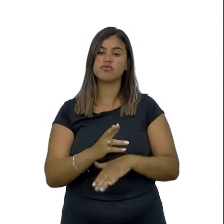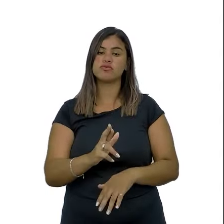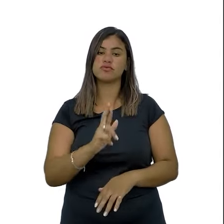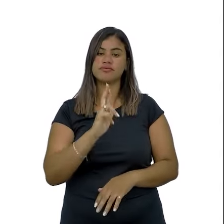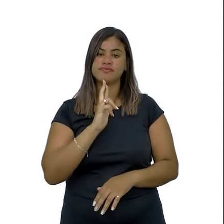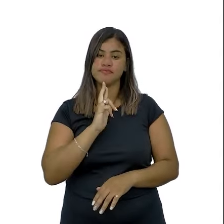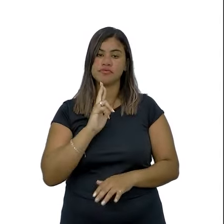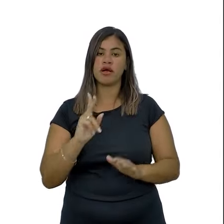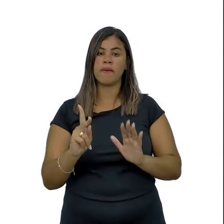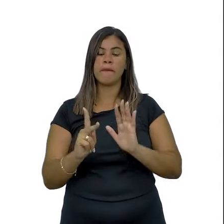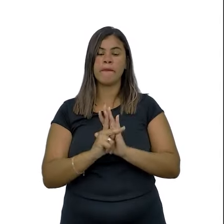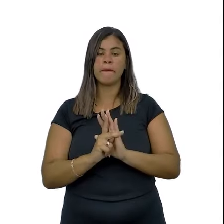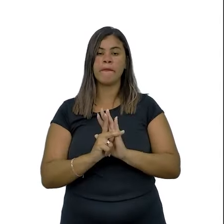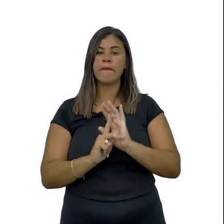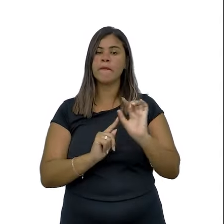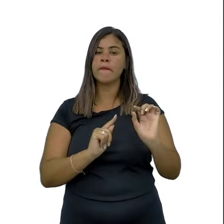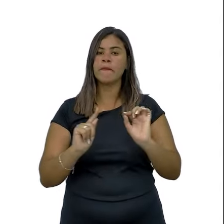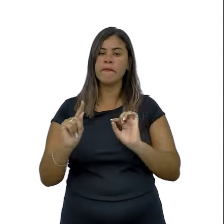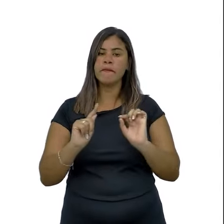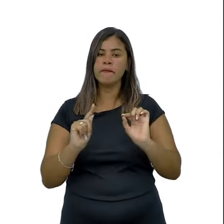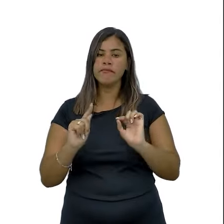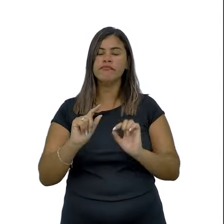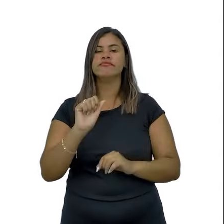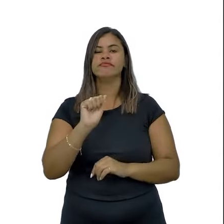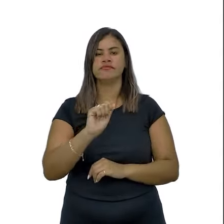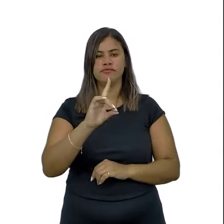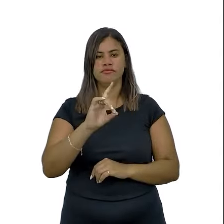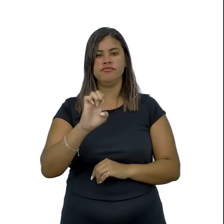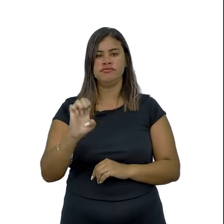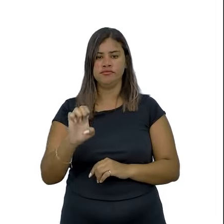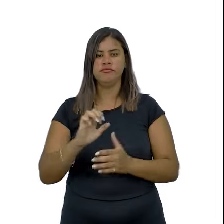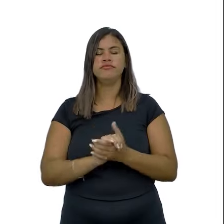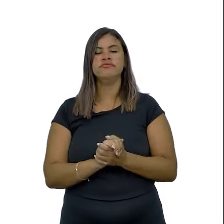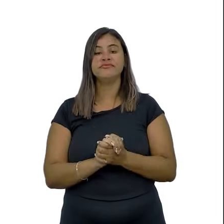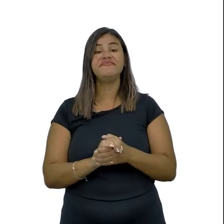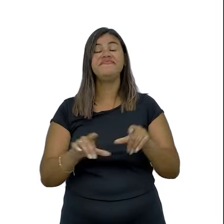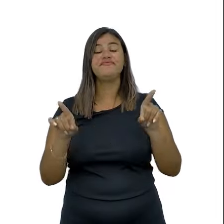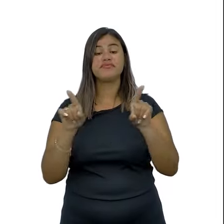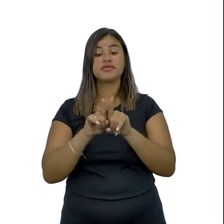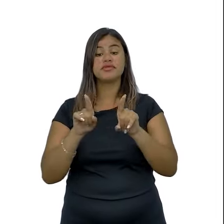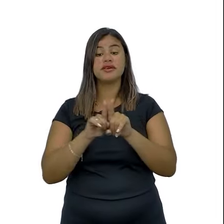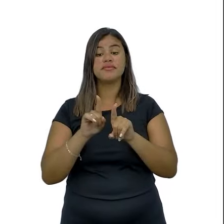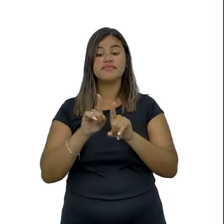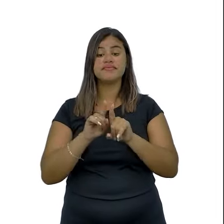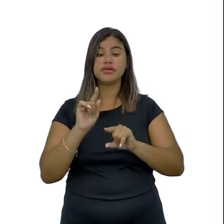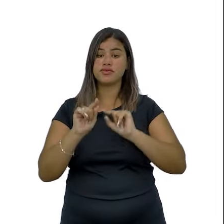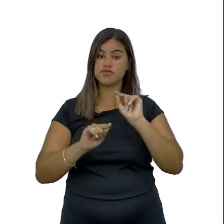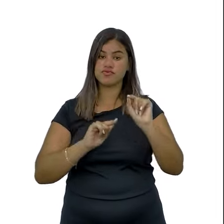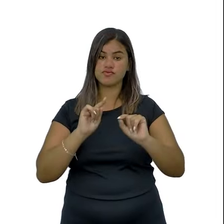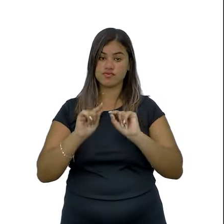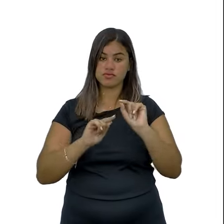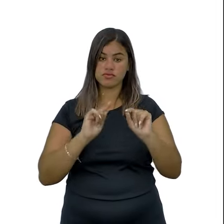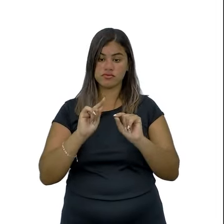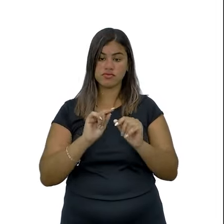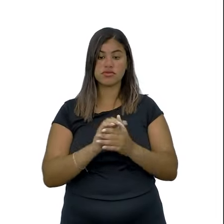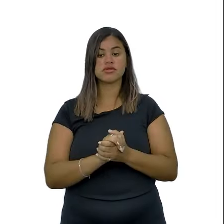resultado das ADEs, né? E também